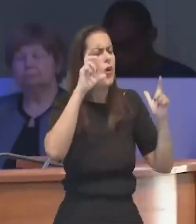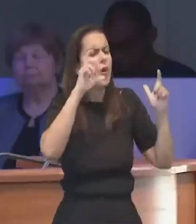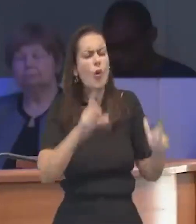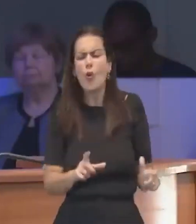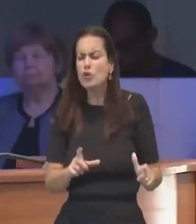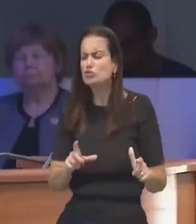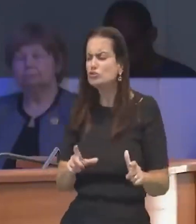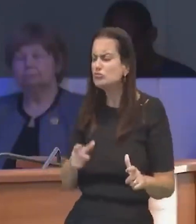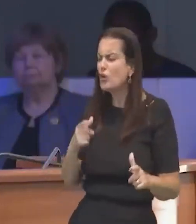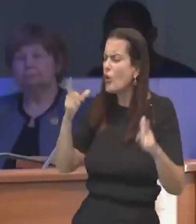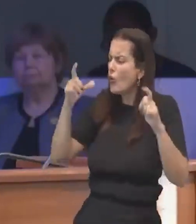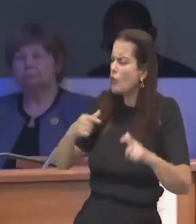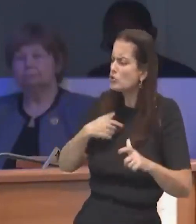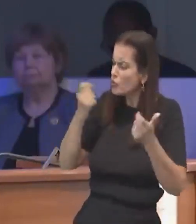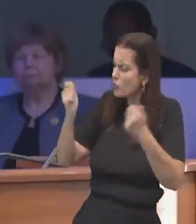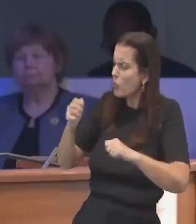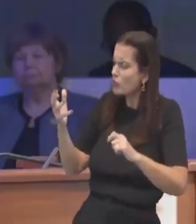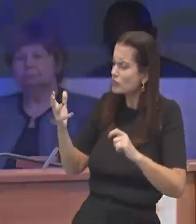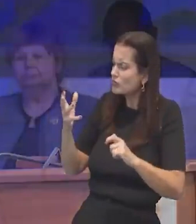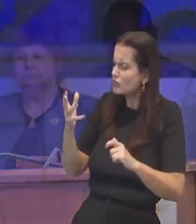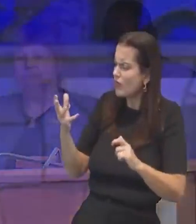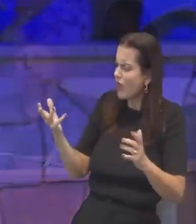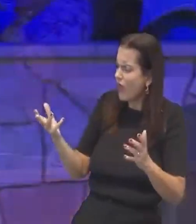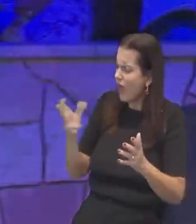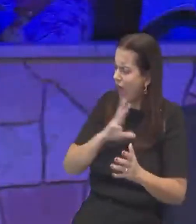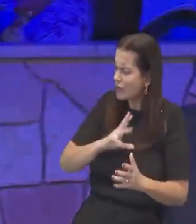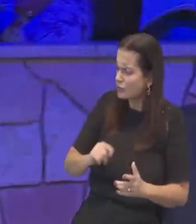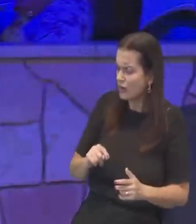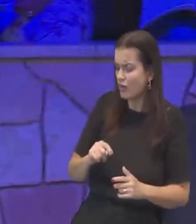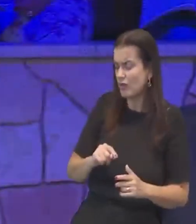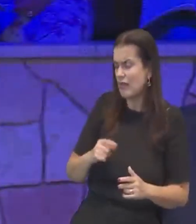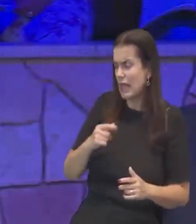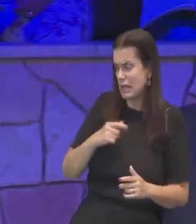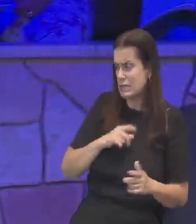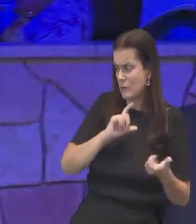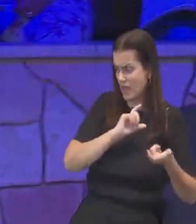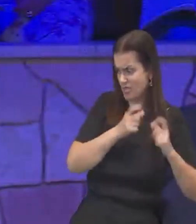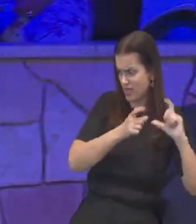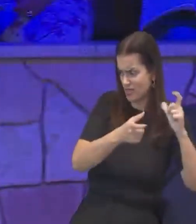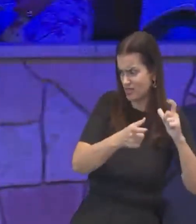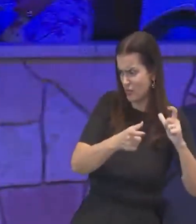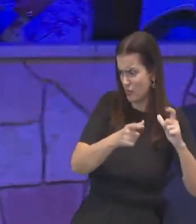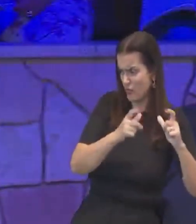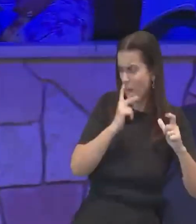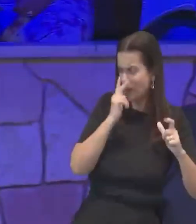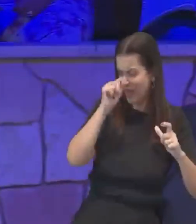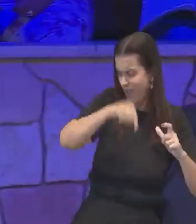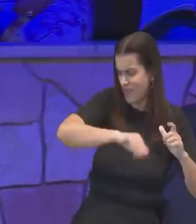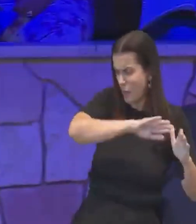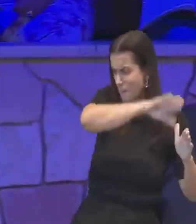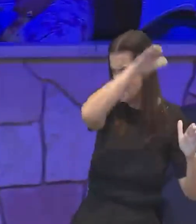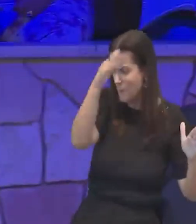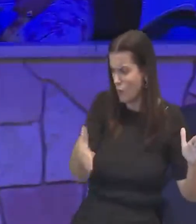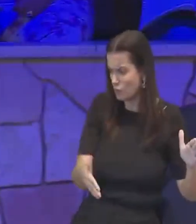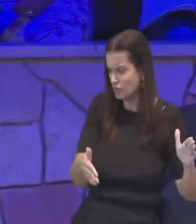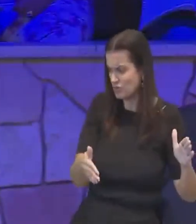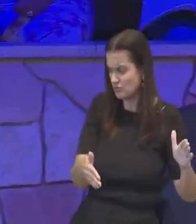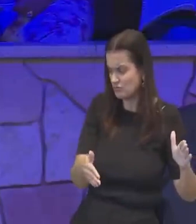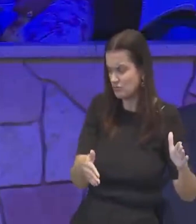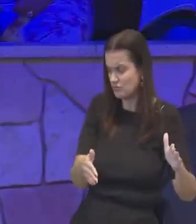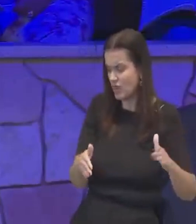adoração? Na minha tradição diz que é aqui neste monte. Os judeus estão falando que é lá em